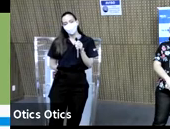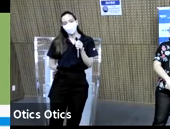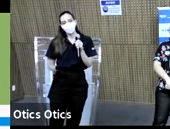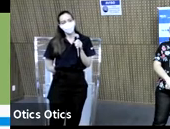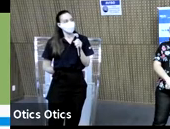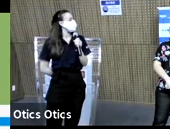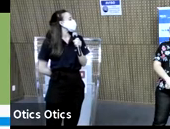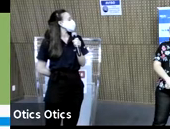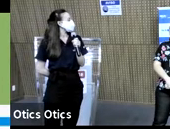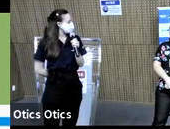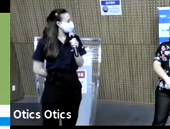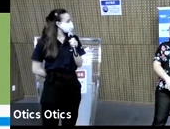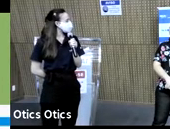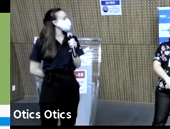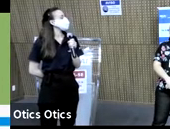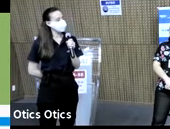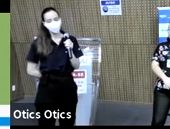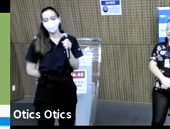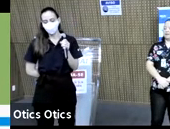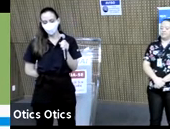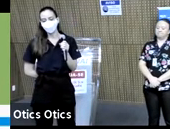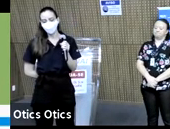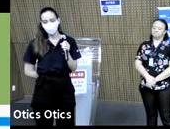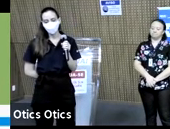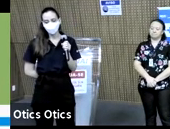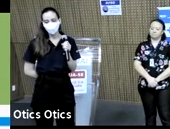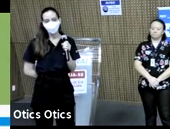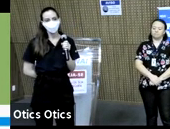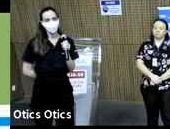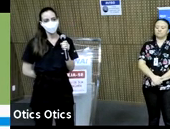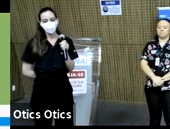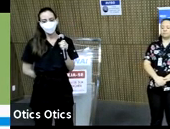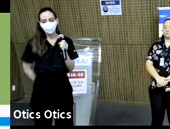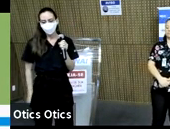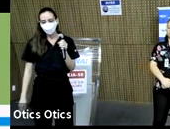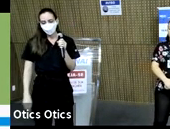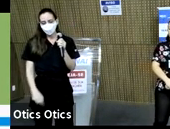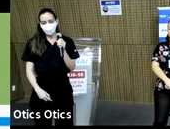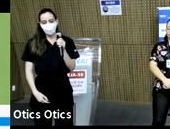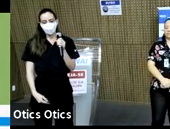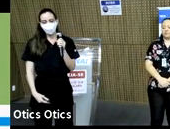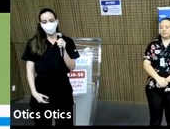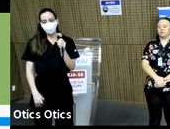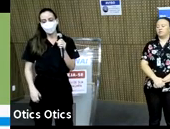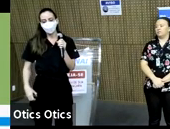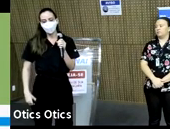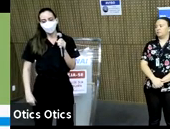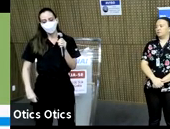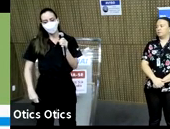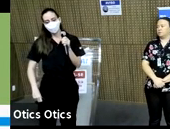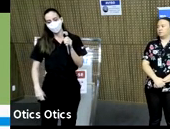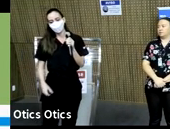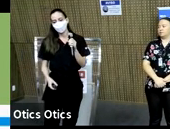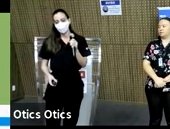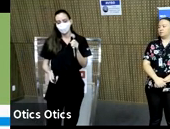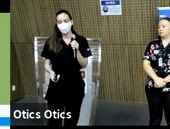plano com a escola Teotônio, né? Teotônio Vilela, escola estadual. Já estamos programados